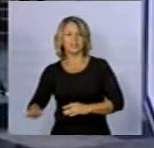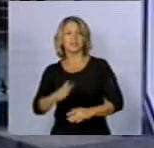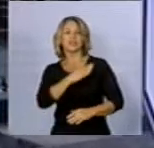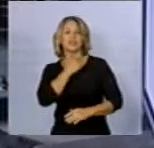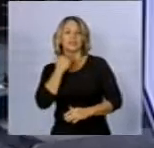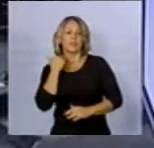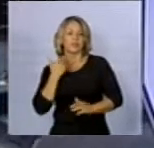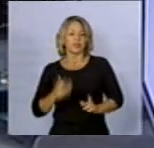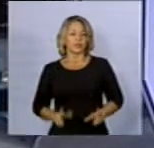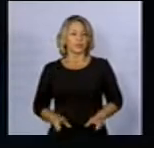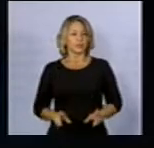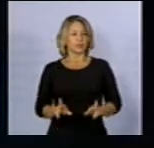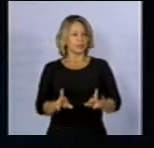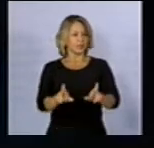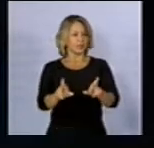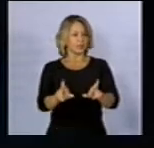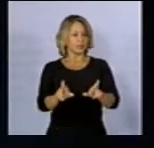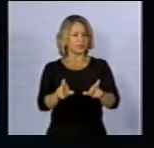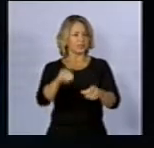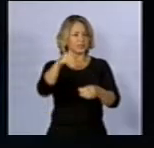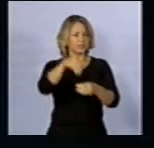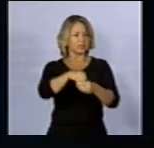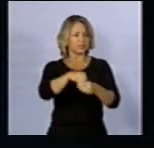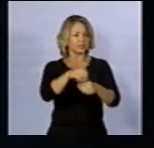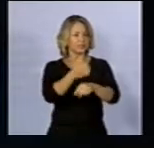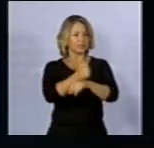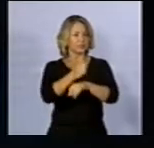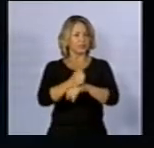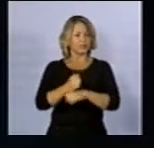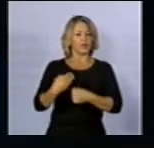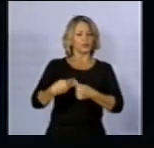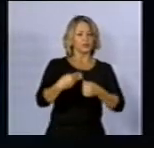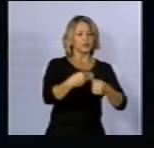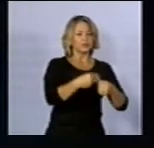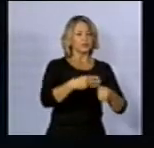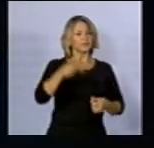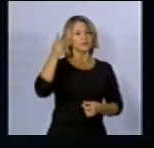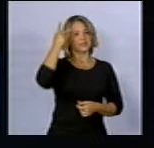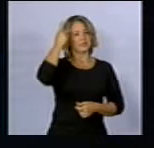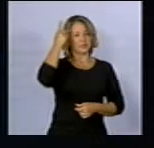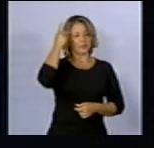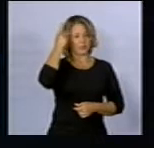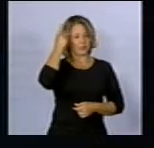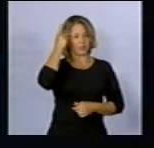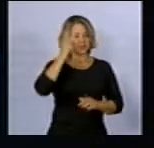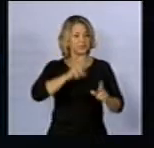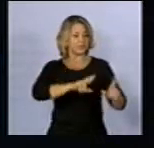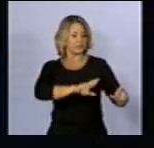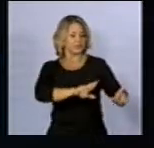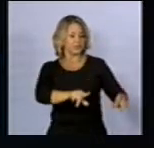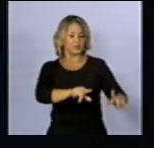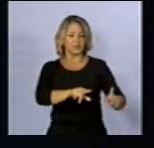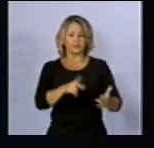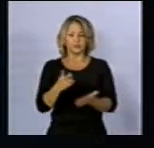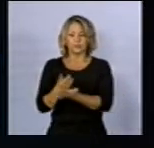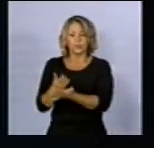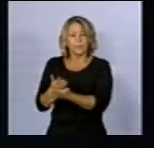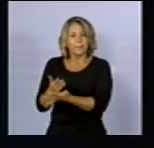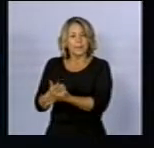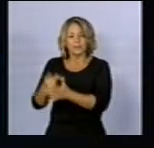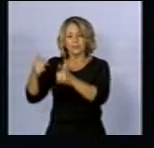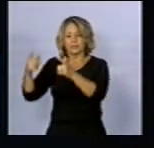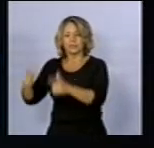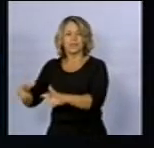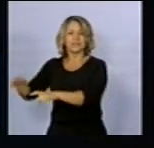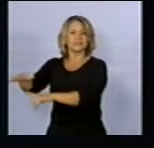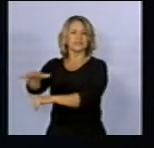por leucemias no município de São Paulo diferia do mesmo tipo de ambiente em